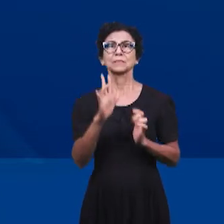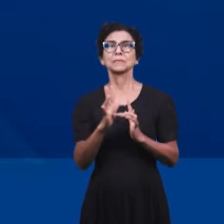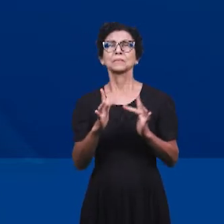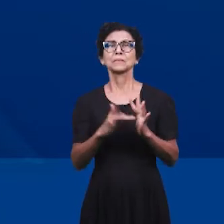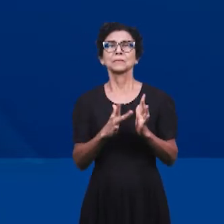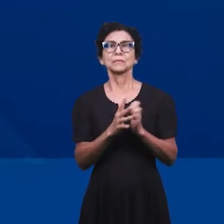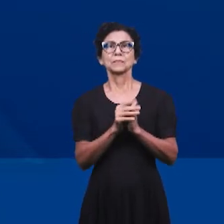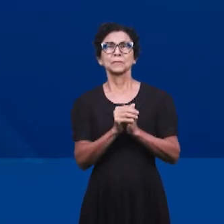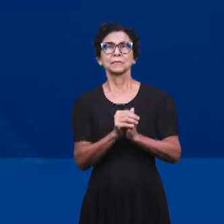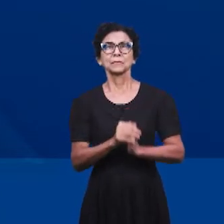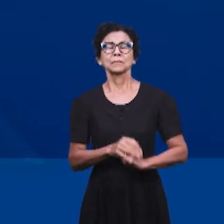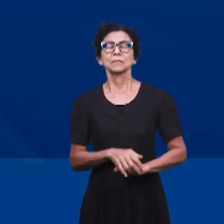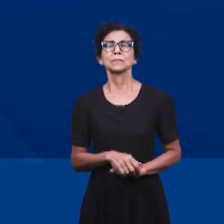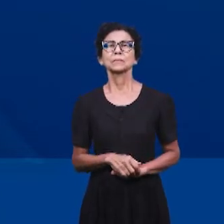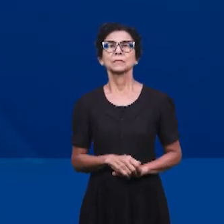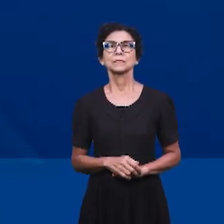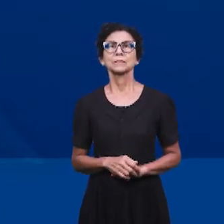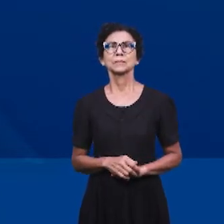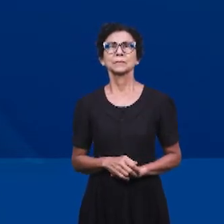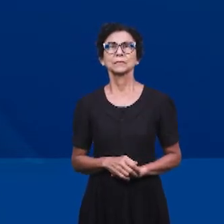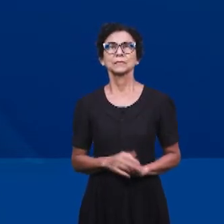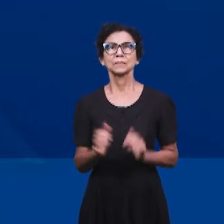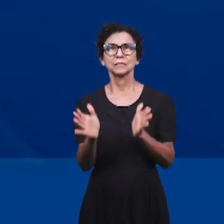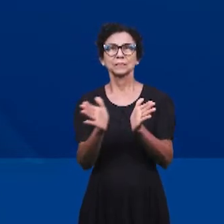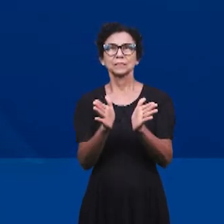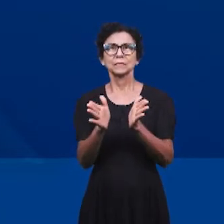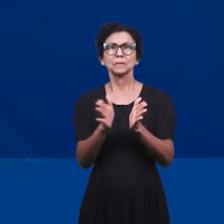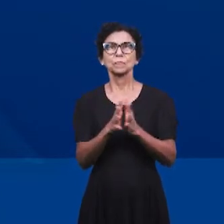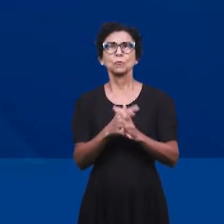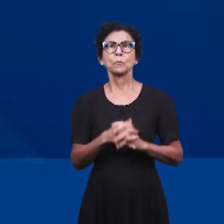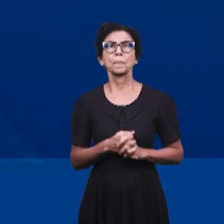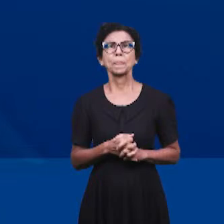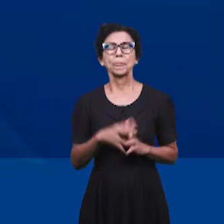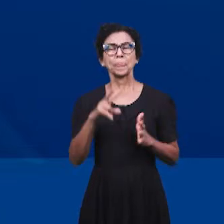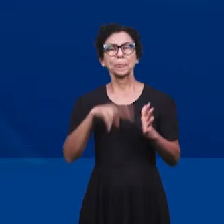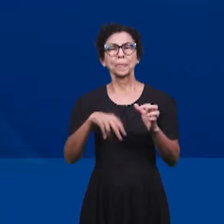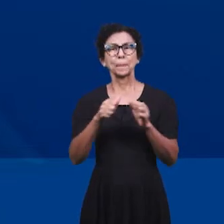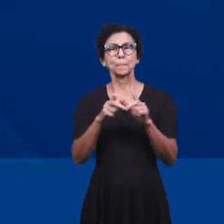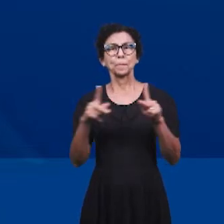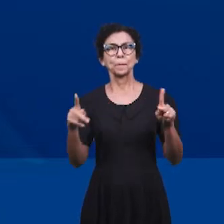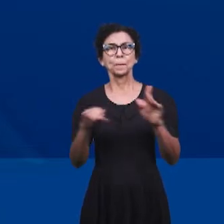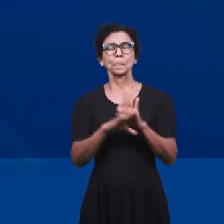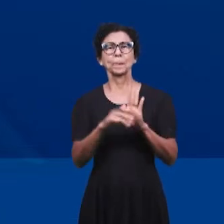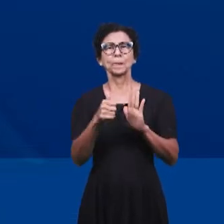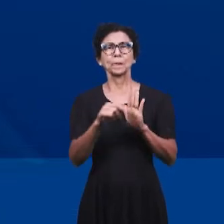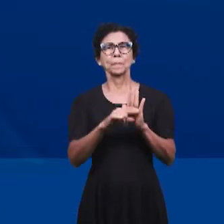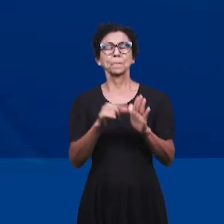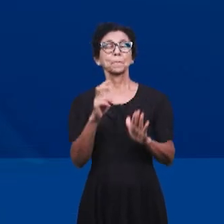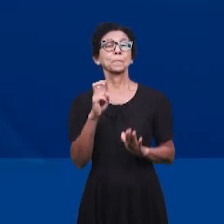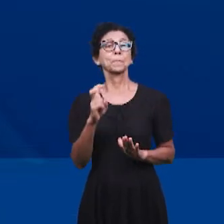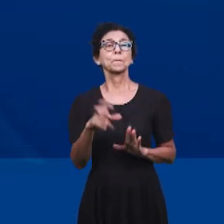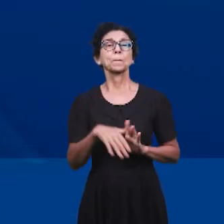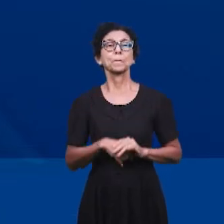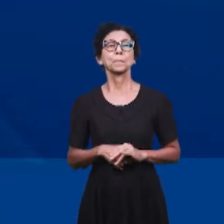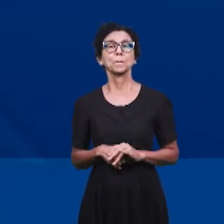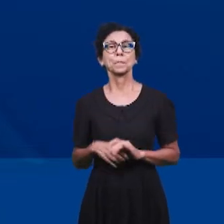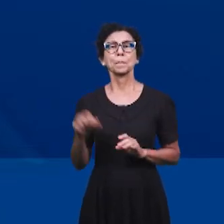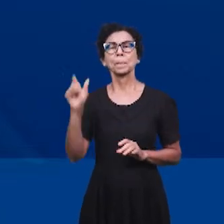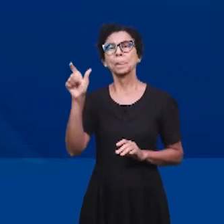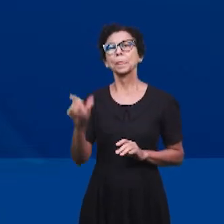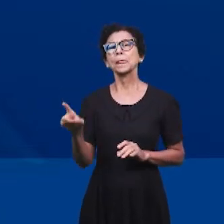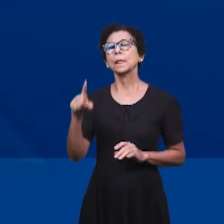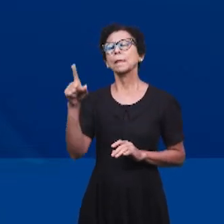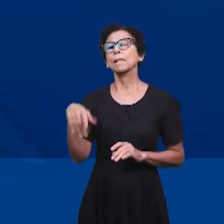Jesus. Amém. Amém. Pergunta para acessibilidade. Lendo Apocalipse, capítulo 1, verso 5, quem é aquele que